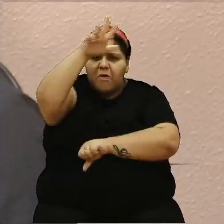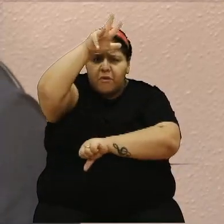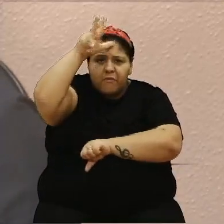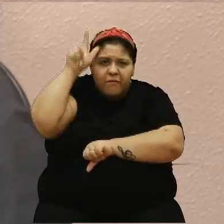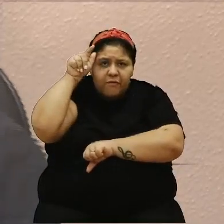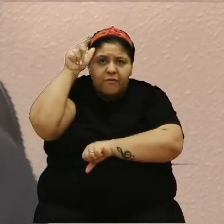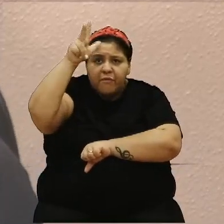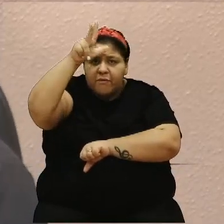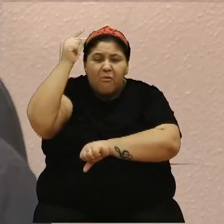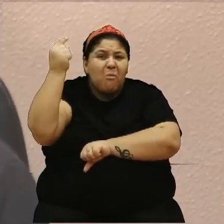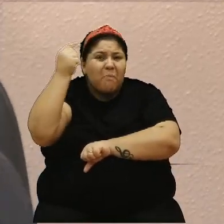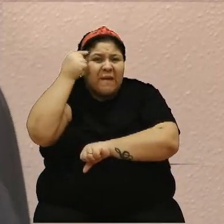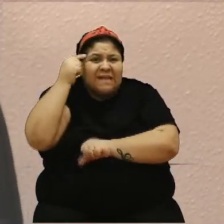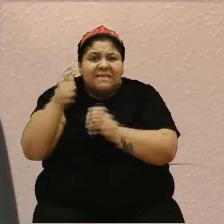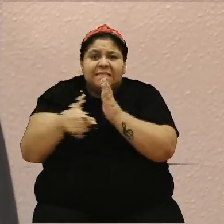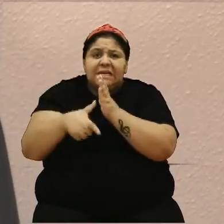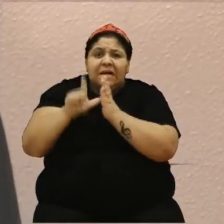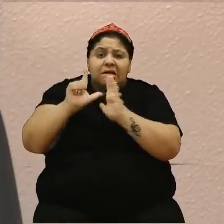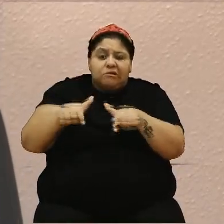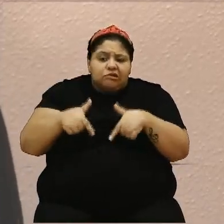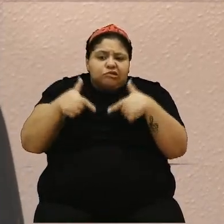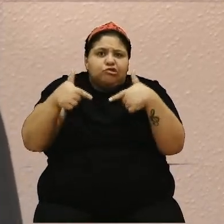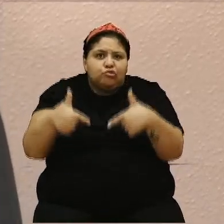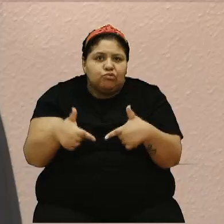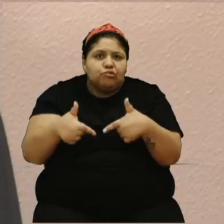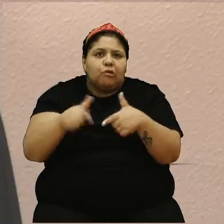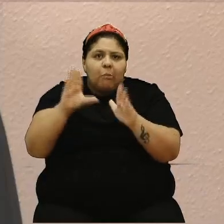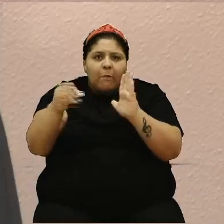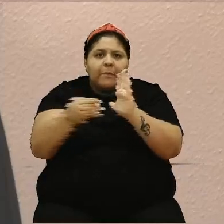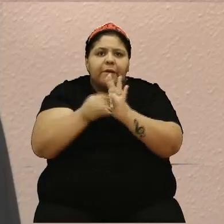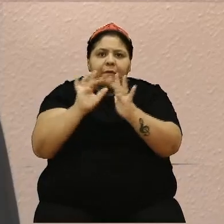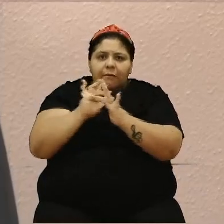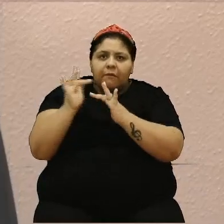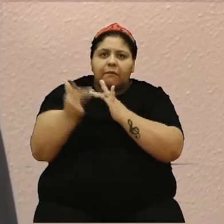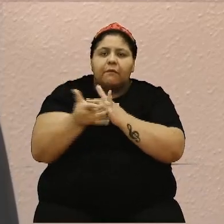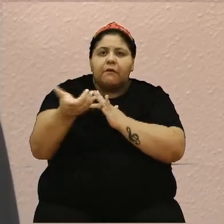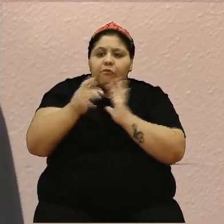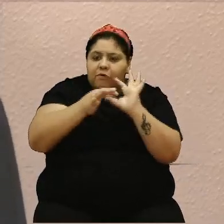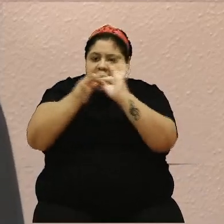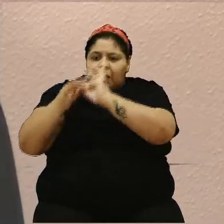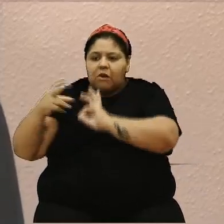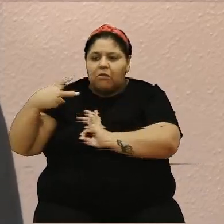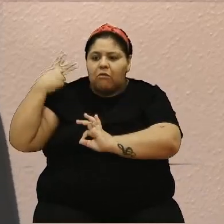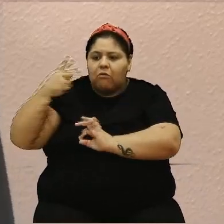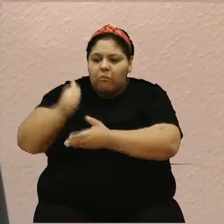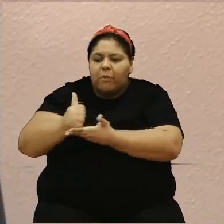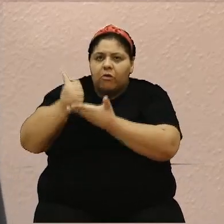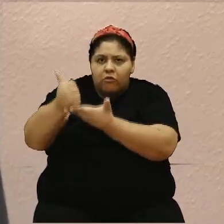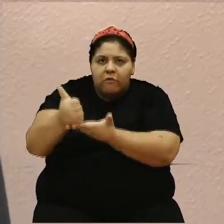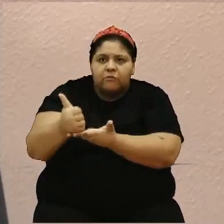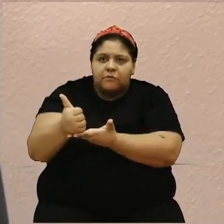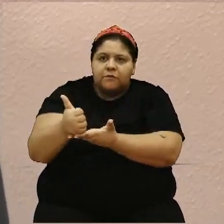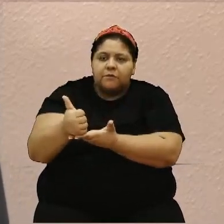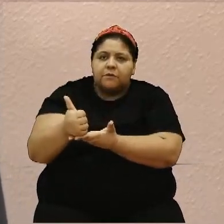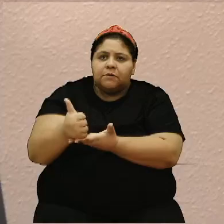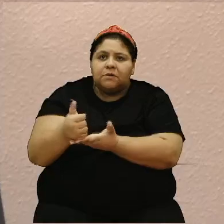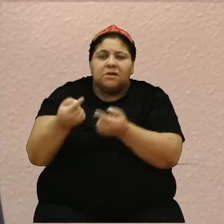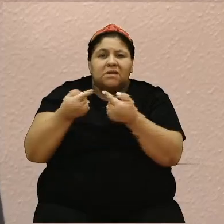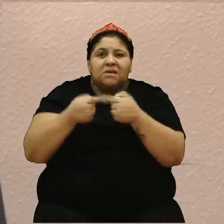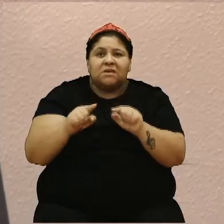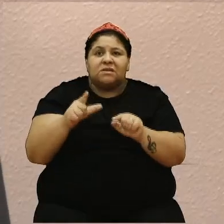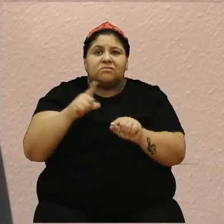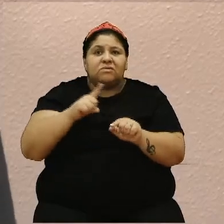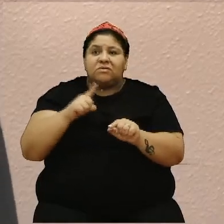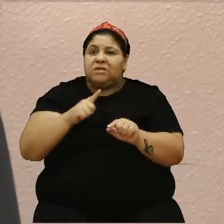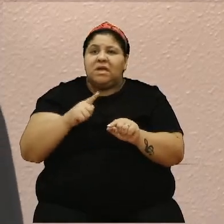Que o prefeito pense antes de fazer uma publicação dessas. Se querem unir os vereadores em prol de uma causa, vamos se unir. Mas aí não dá para ele